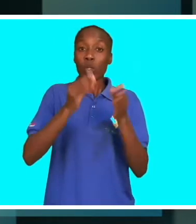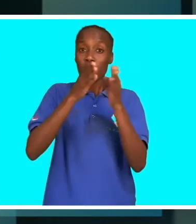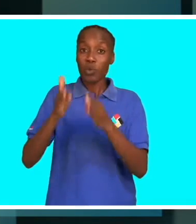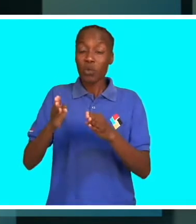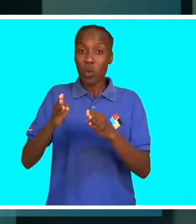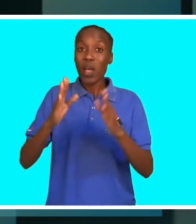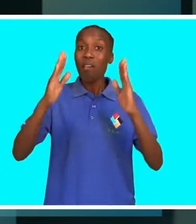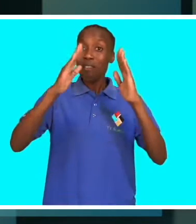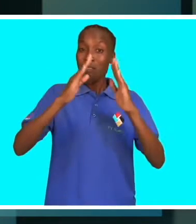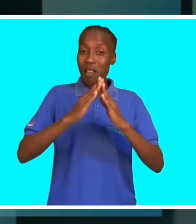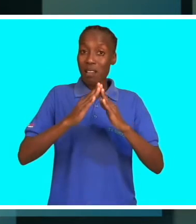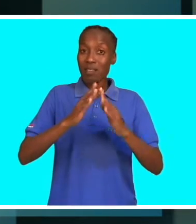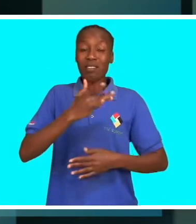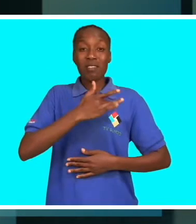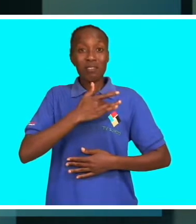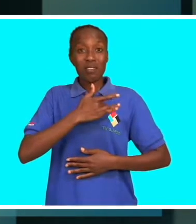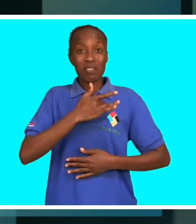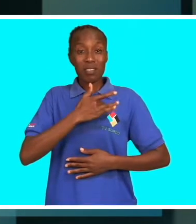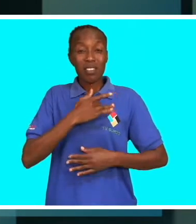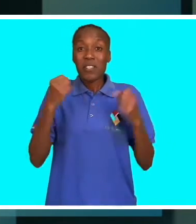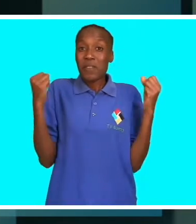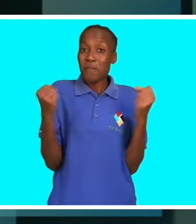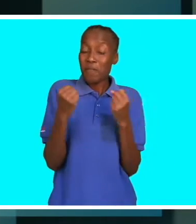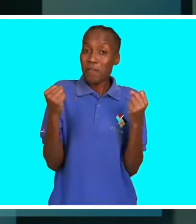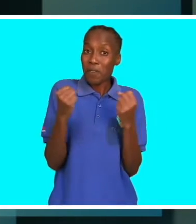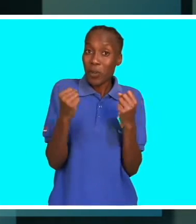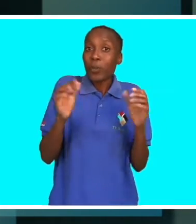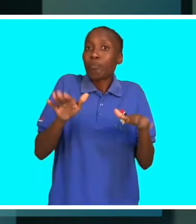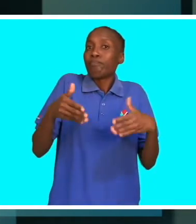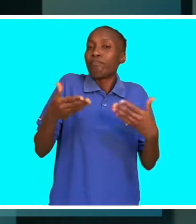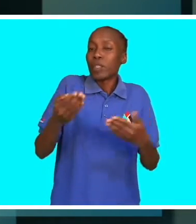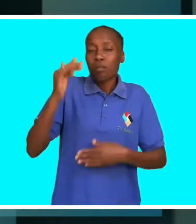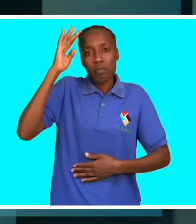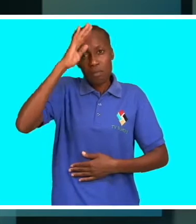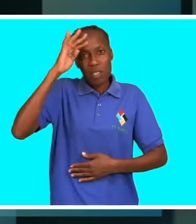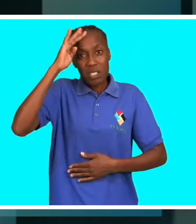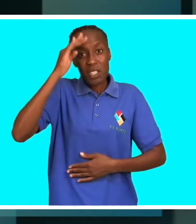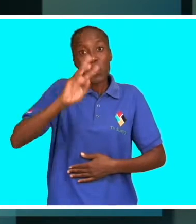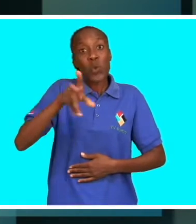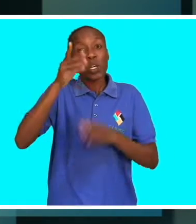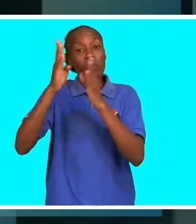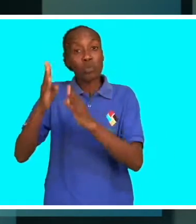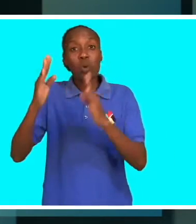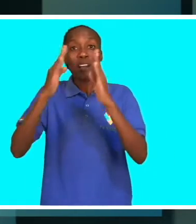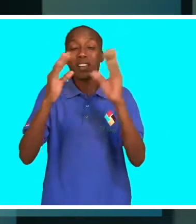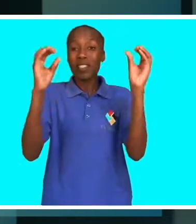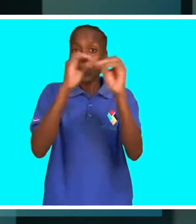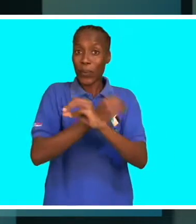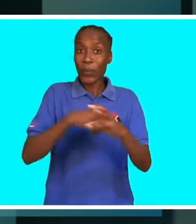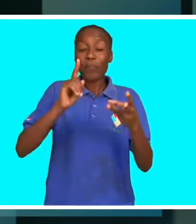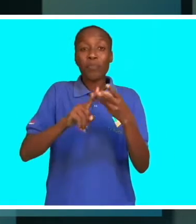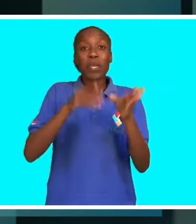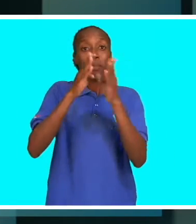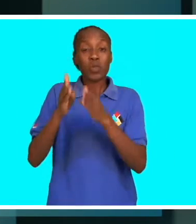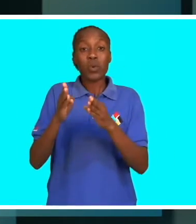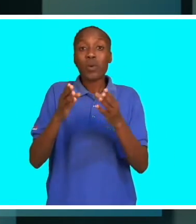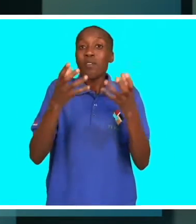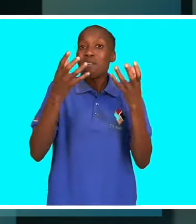para todo mundo que está em casa, consegue sentir um bocadinho de frio. Então, logo pensei, imagina aqueles que não têm casa,